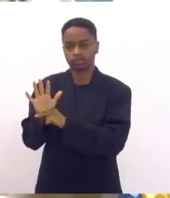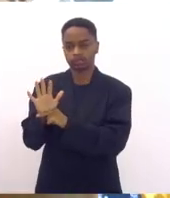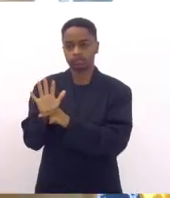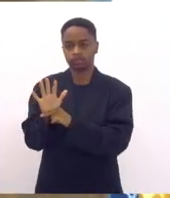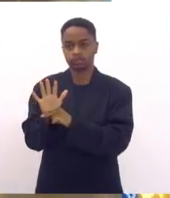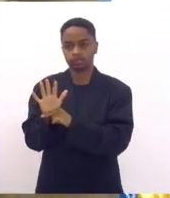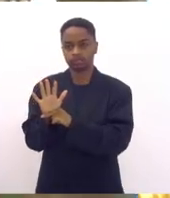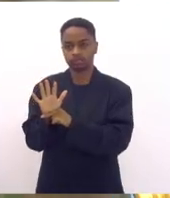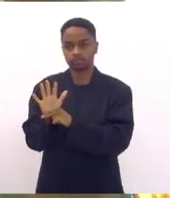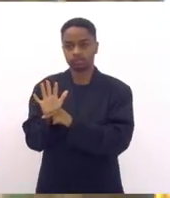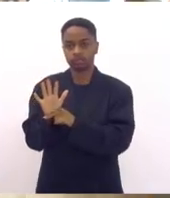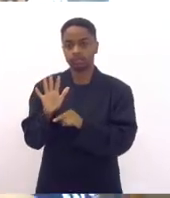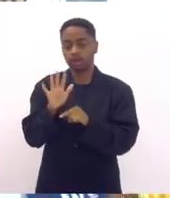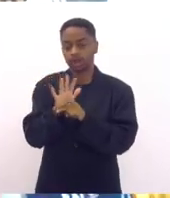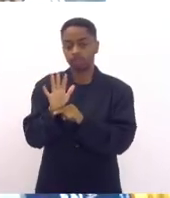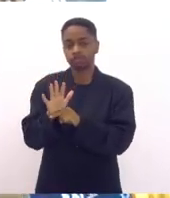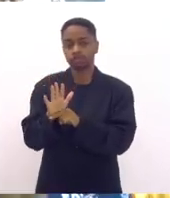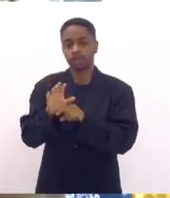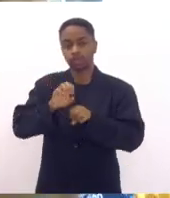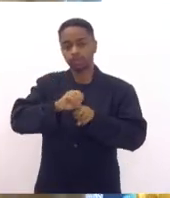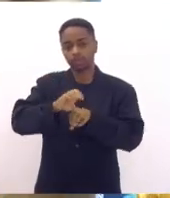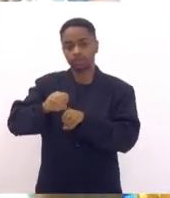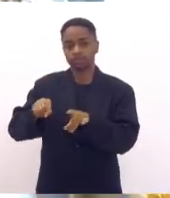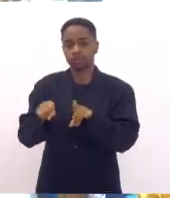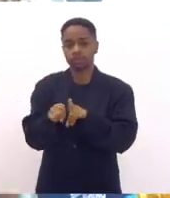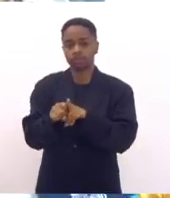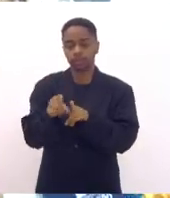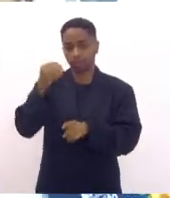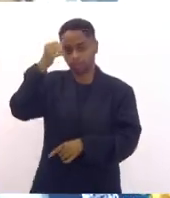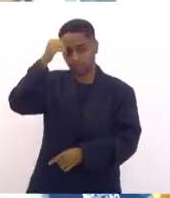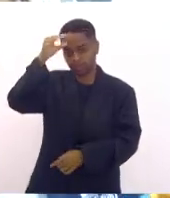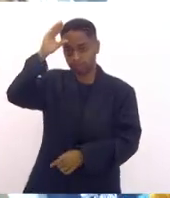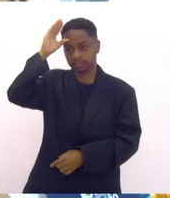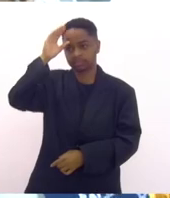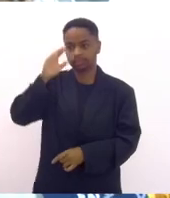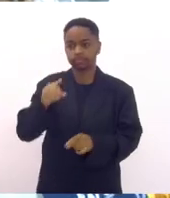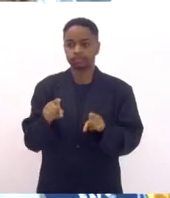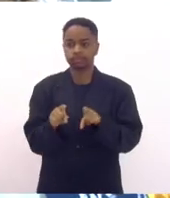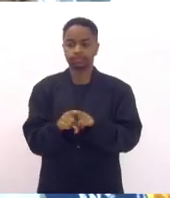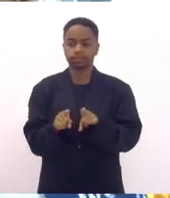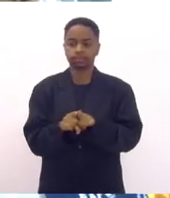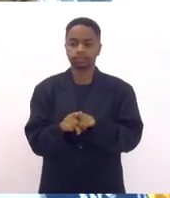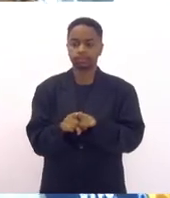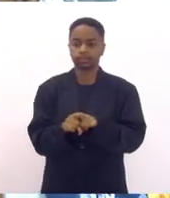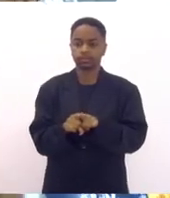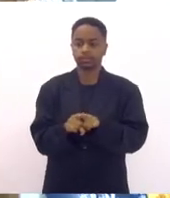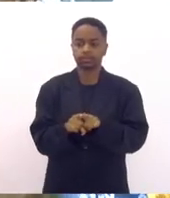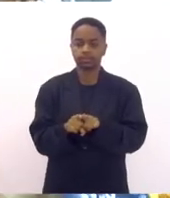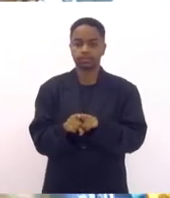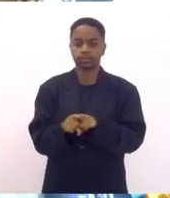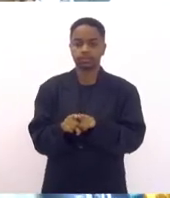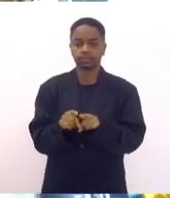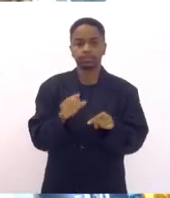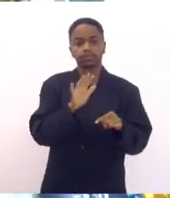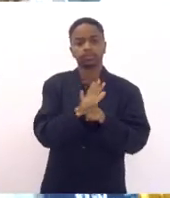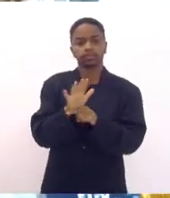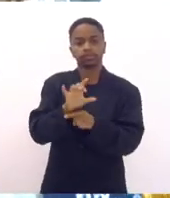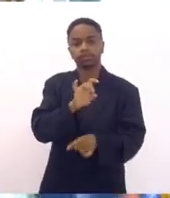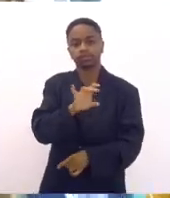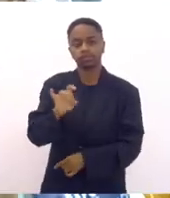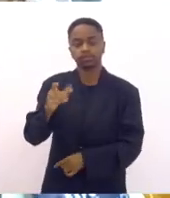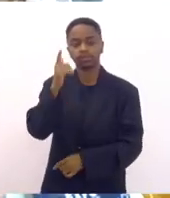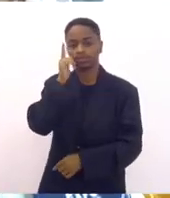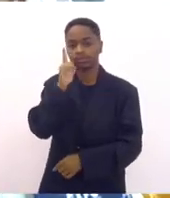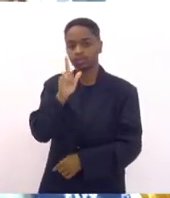no no na educação no sentido do conhecimento né Eh para que cada um de nós possa estar cumprindo o